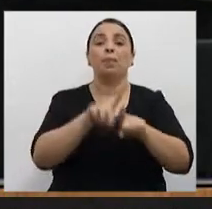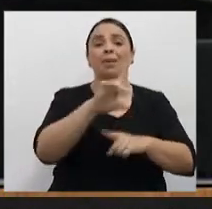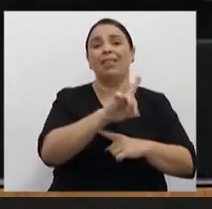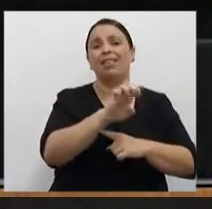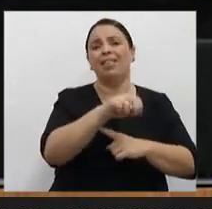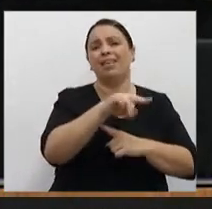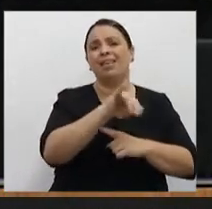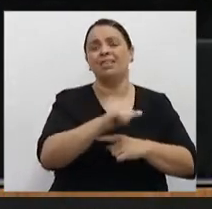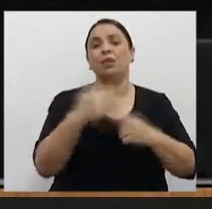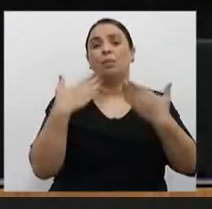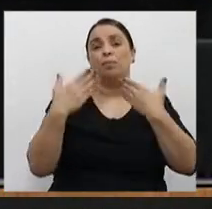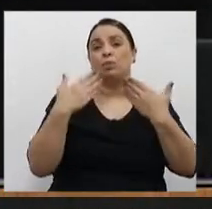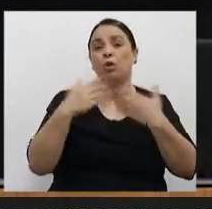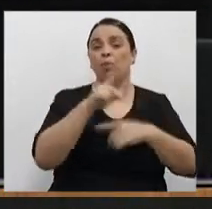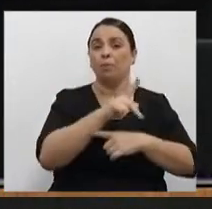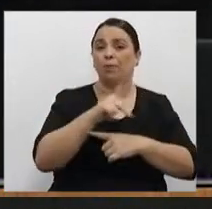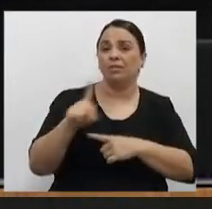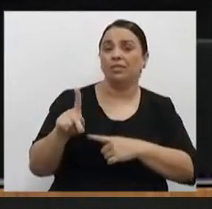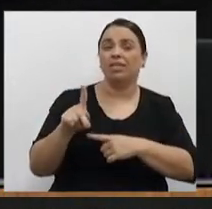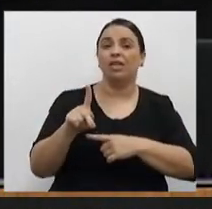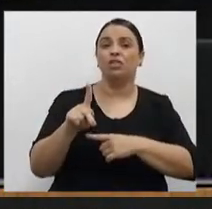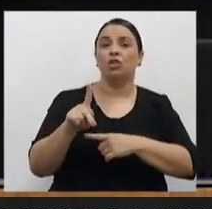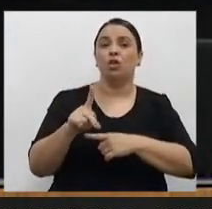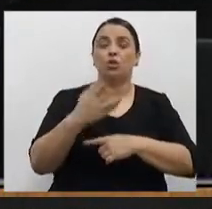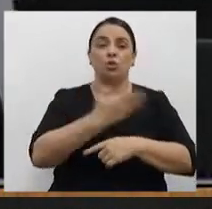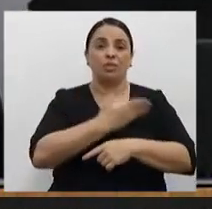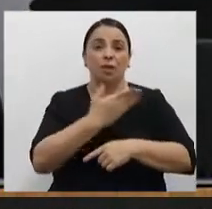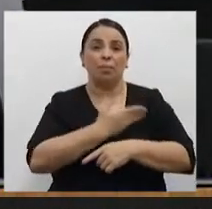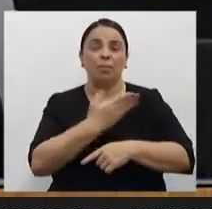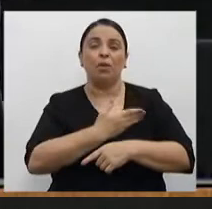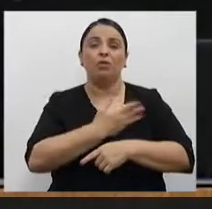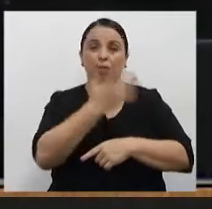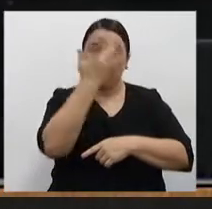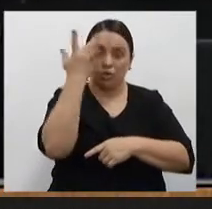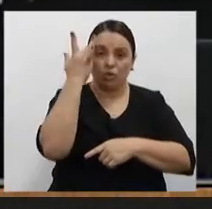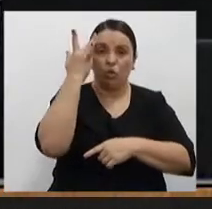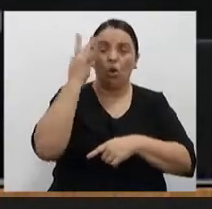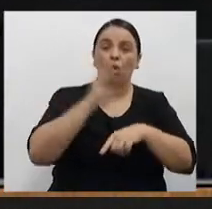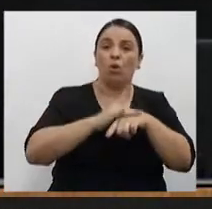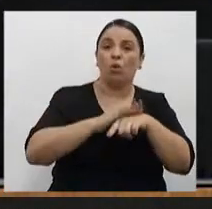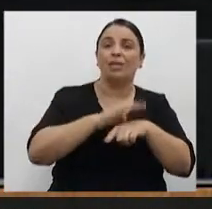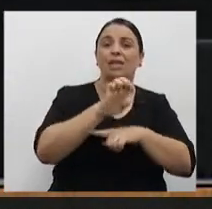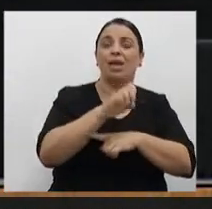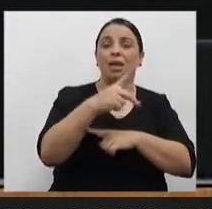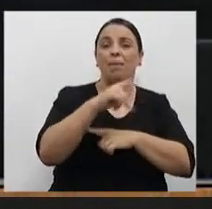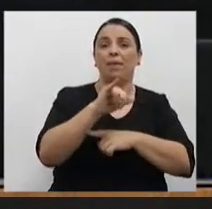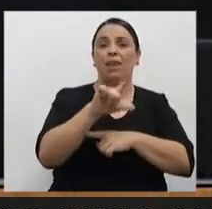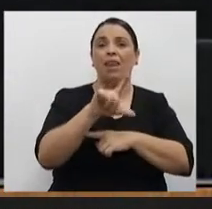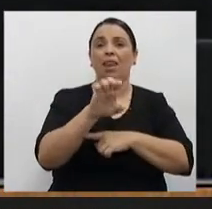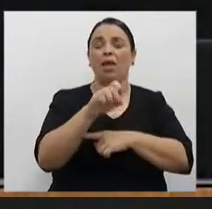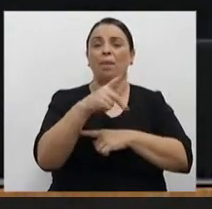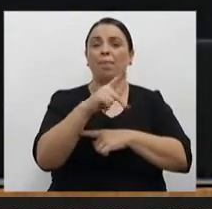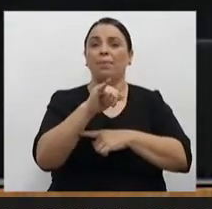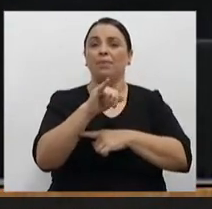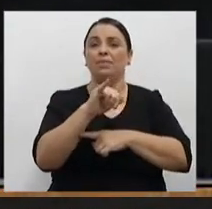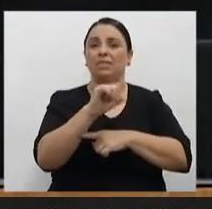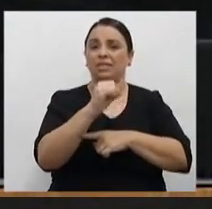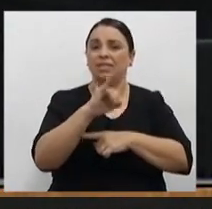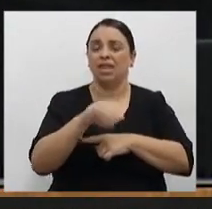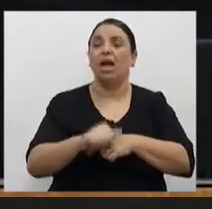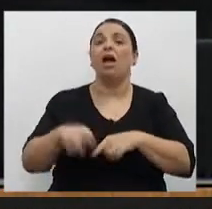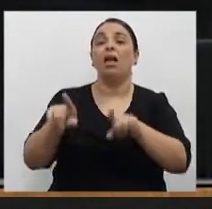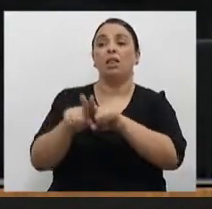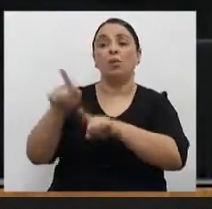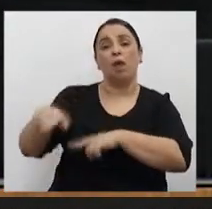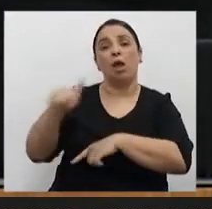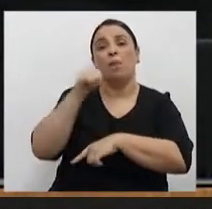presidente da Associação Mineira de Amigos e de Pessoas com Epilepsia. Está aqui a Vivian Goulart, segunda vice-presidente da Comissão de Defesa dos Direitos